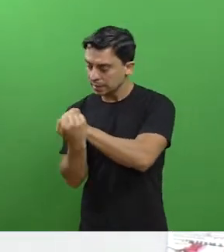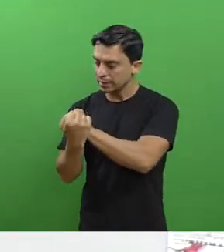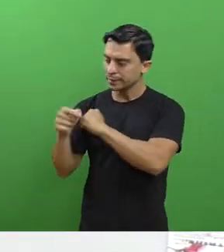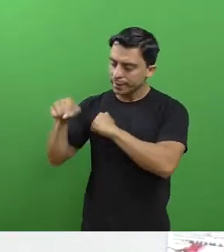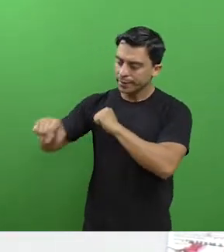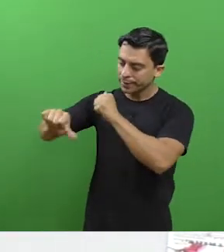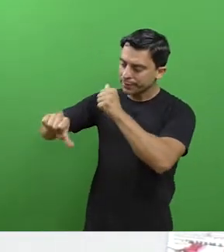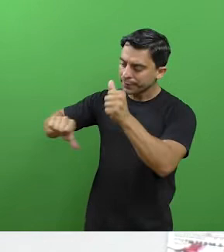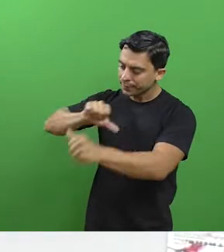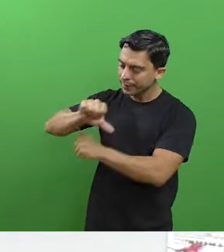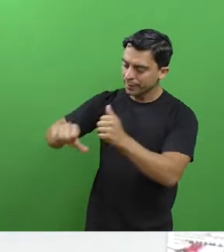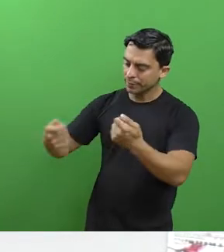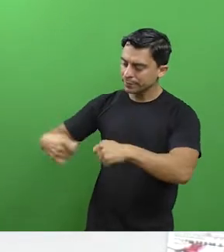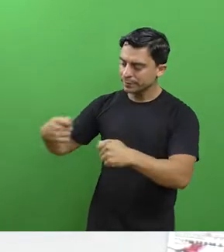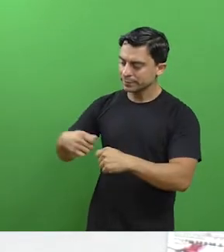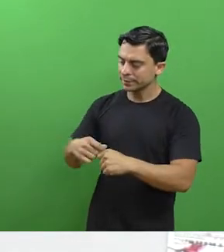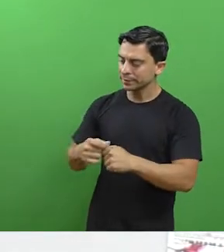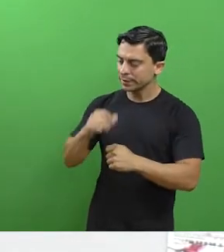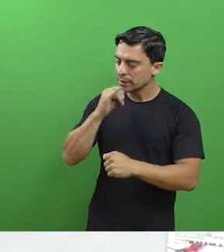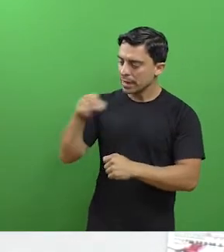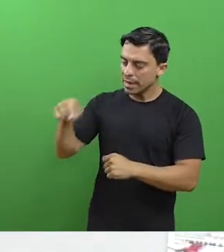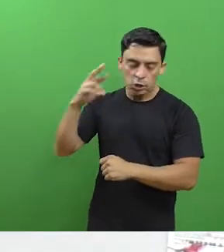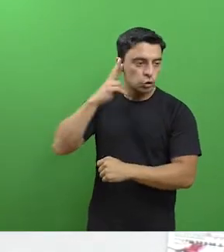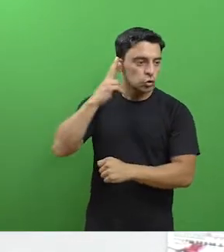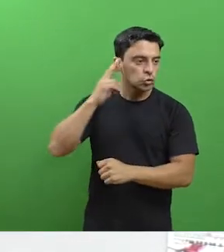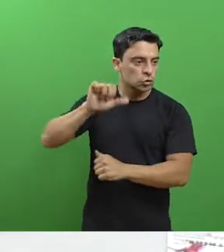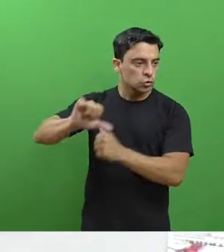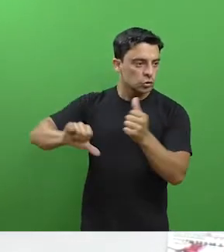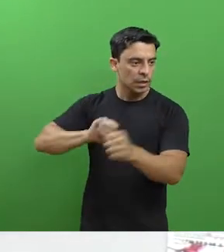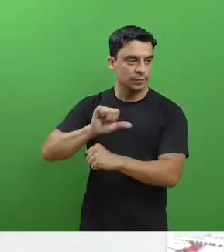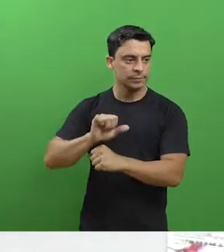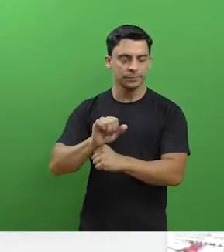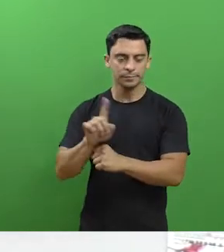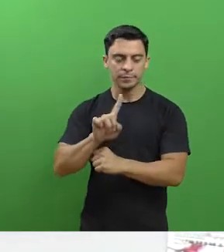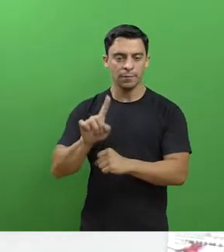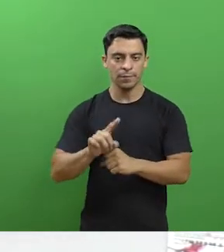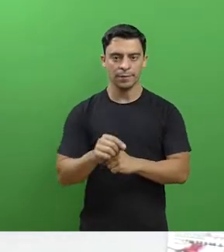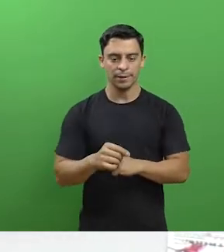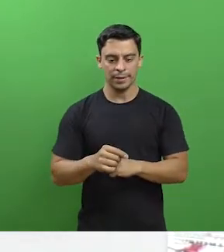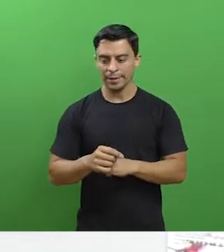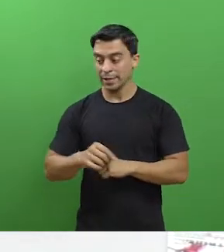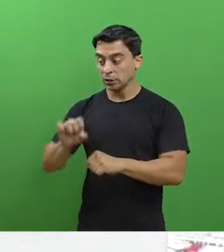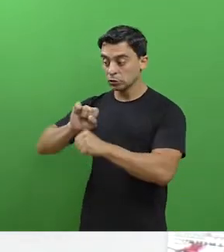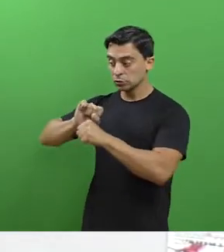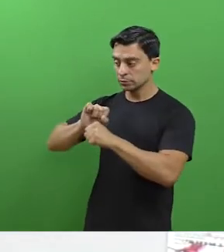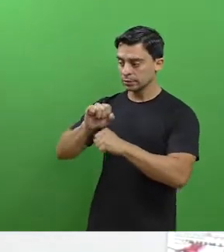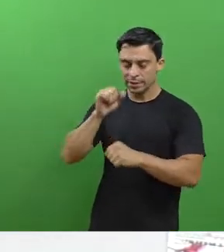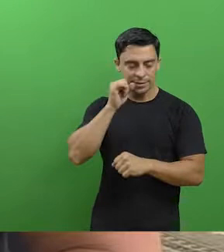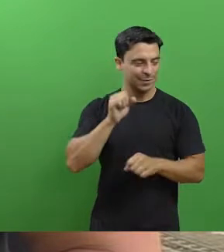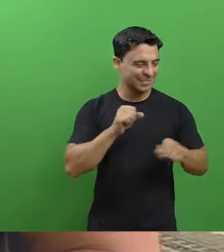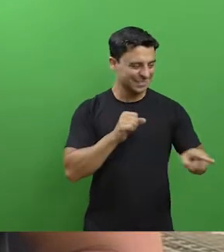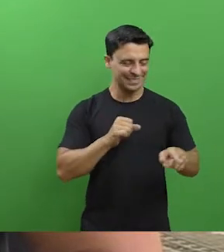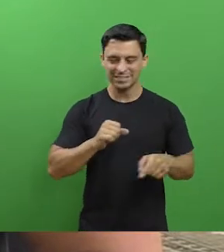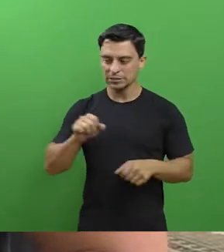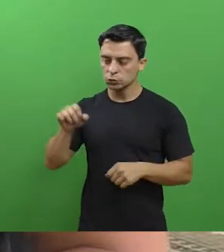que se adaptar a ela. Temos que pensar ao contrário. O surdo não vai se adaptar à sociedade, porque o surdo não vai ouvir,